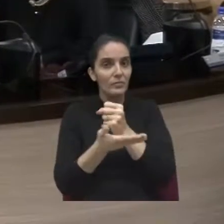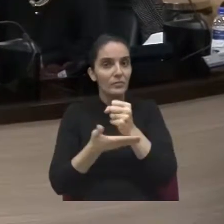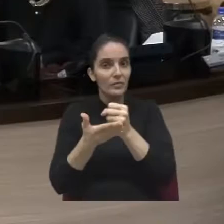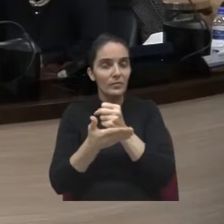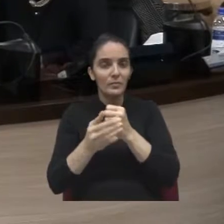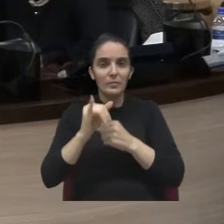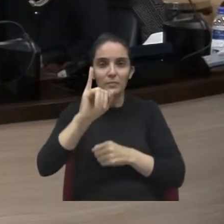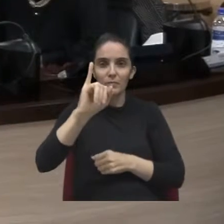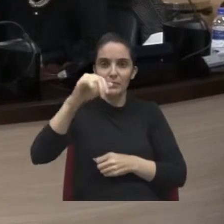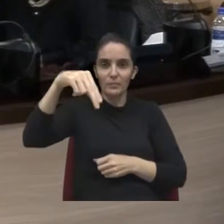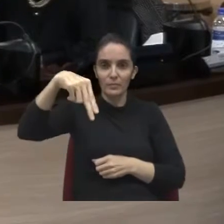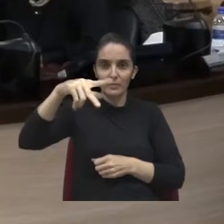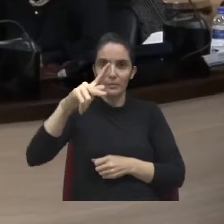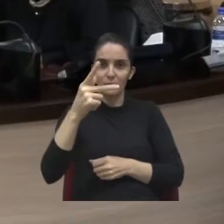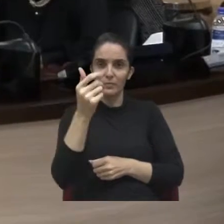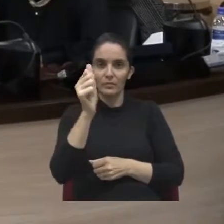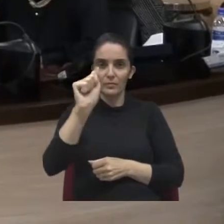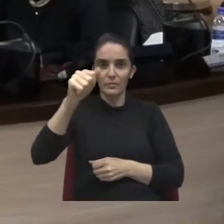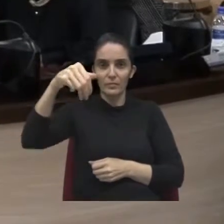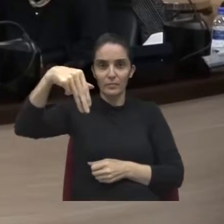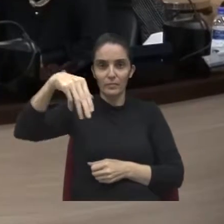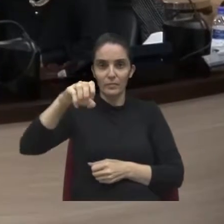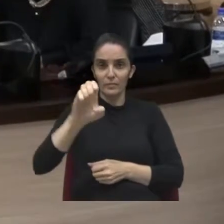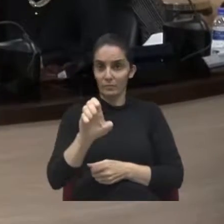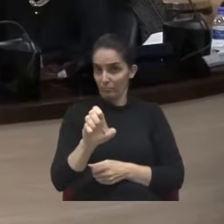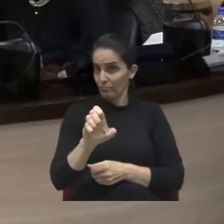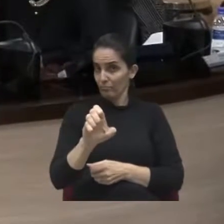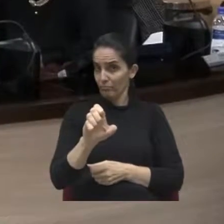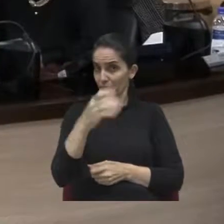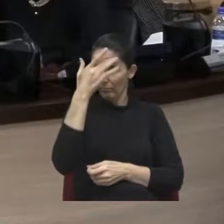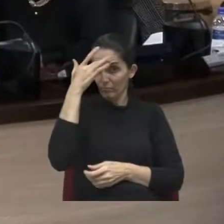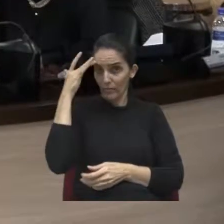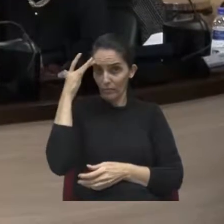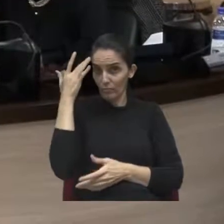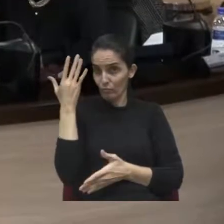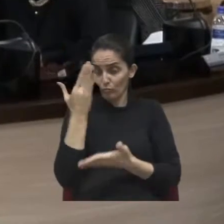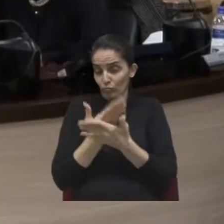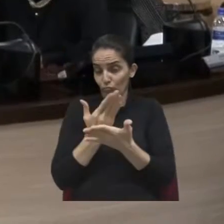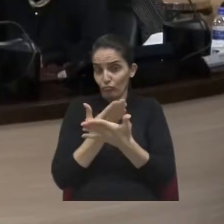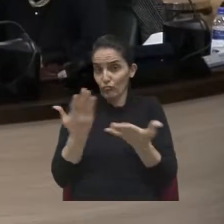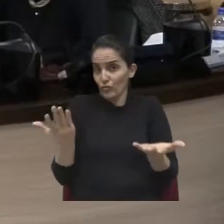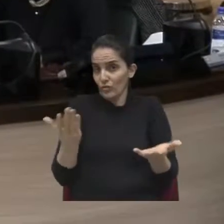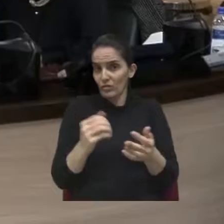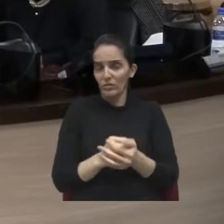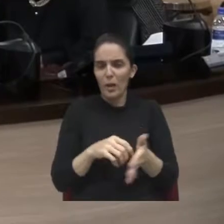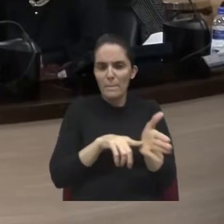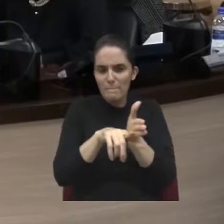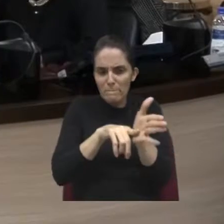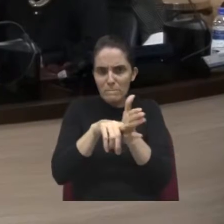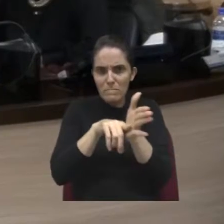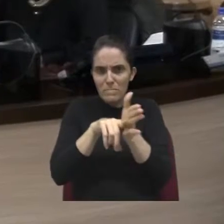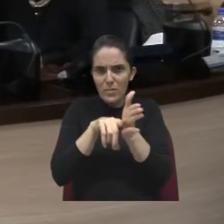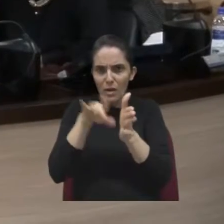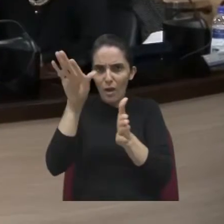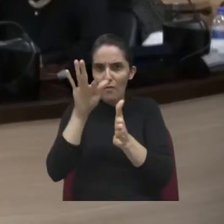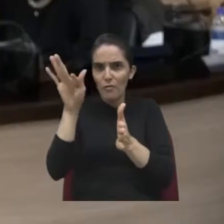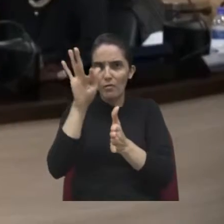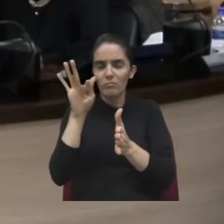Uma estudante. E se você pesquisar, as universidades aumentaram